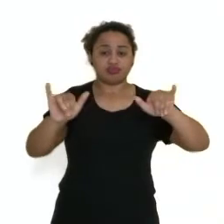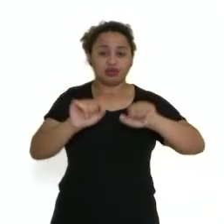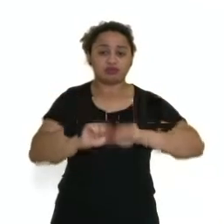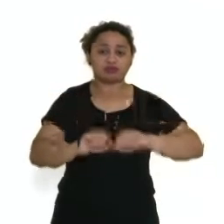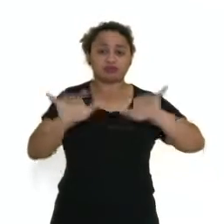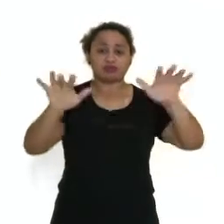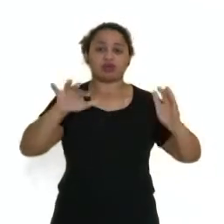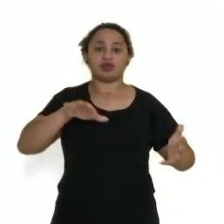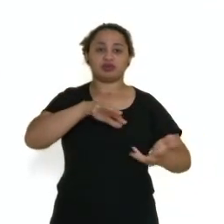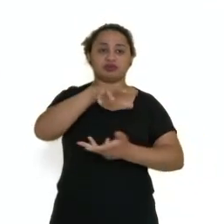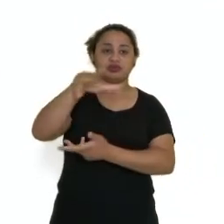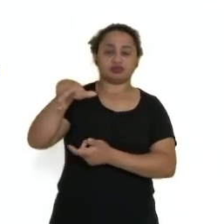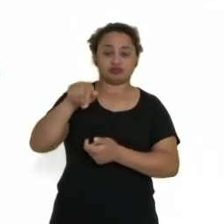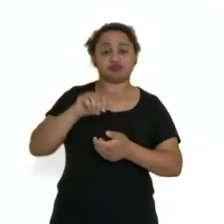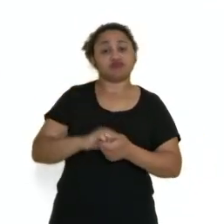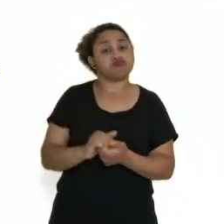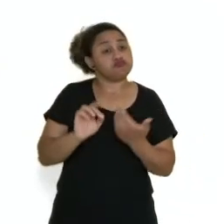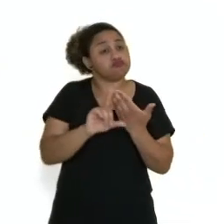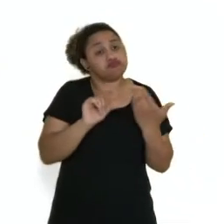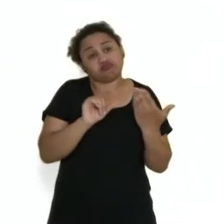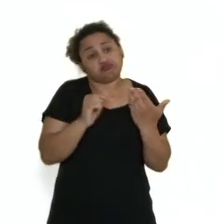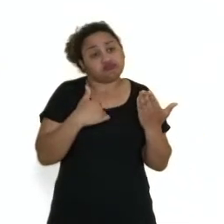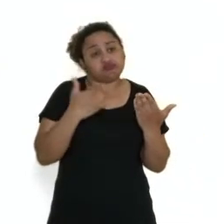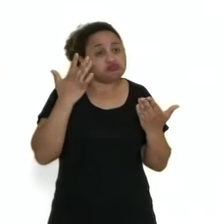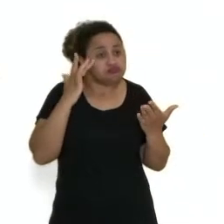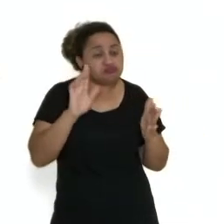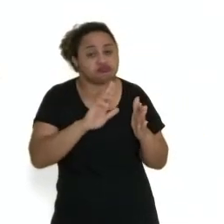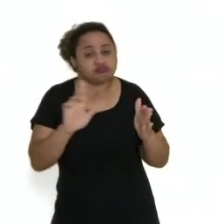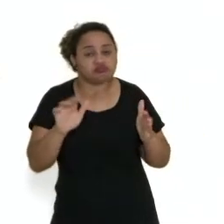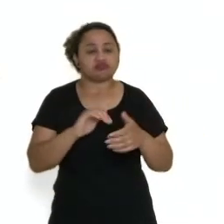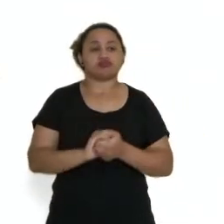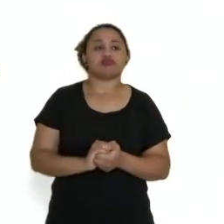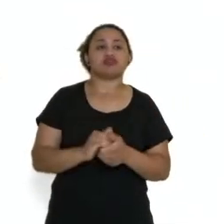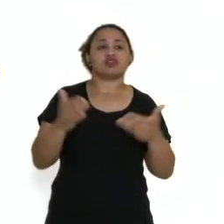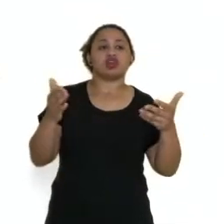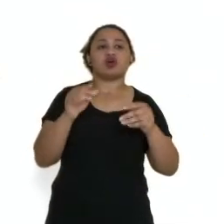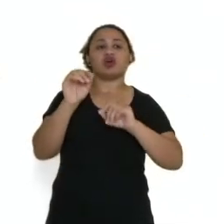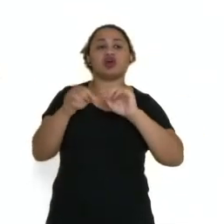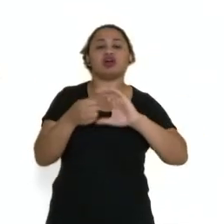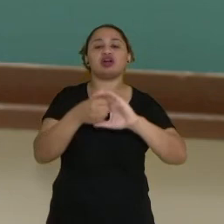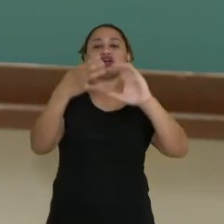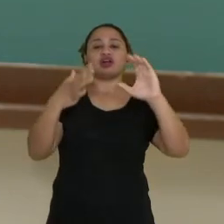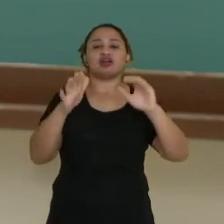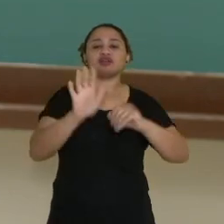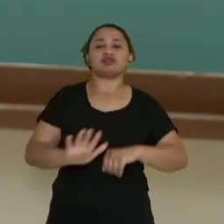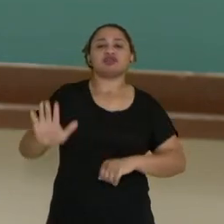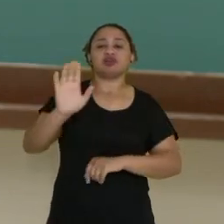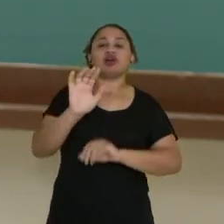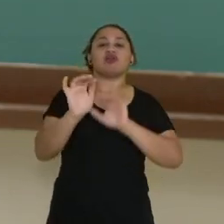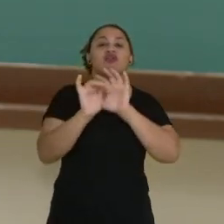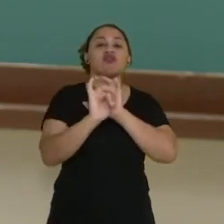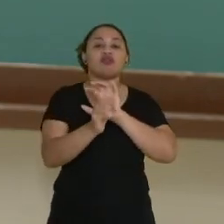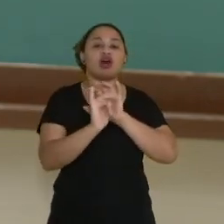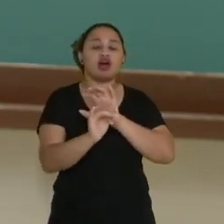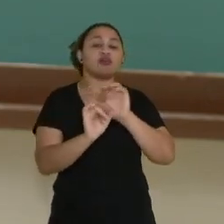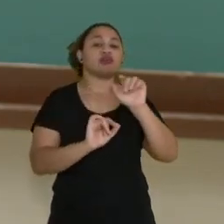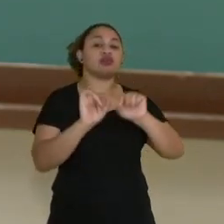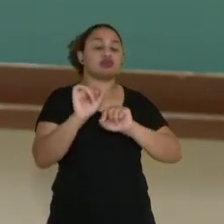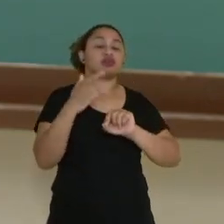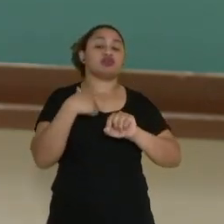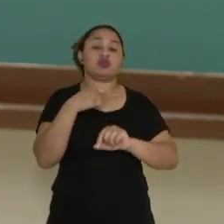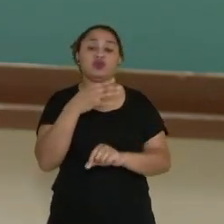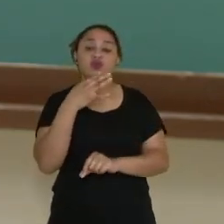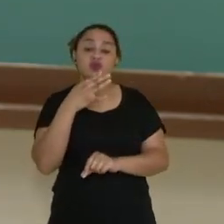mundo. De autor desconhecido. Chegamos aqui às características gerais das fábulas, né? Você já